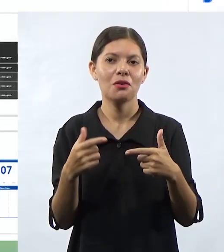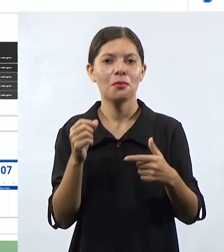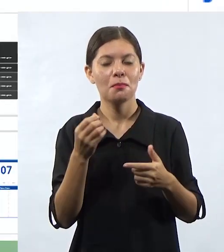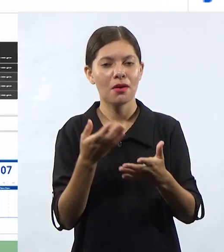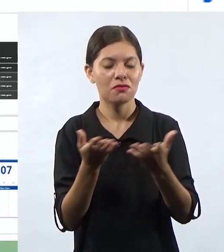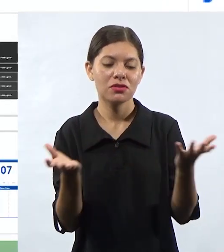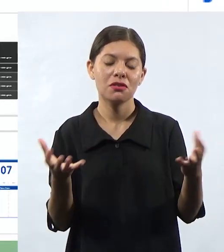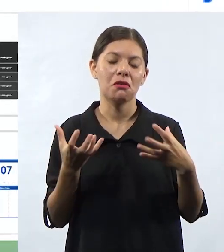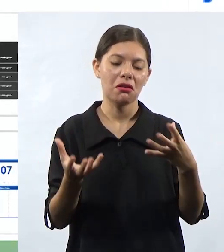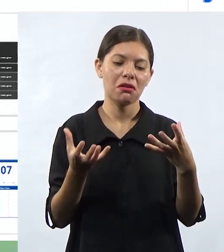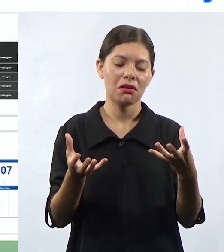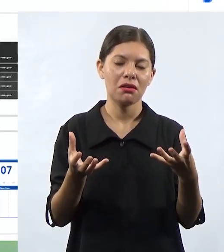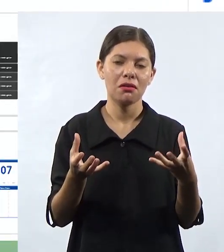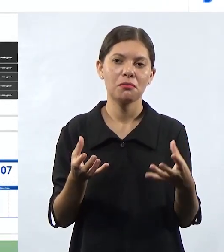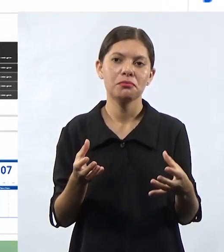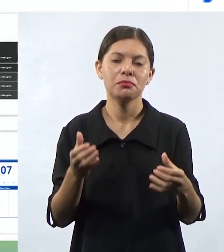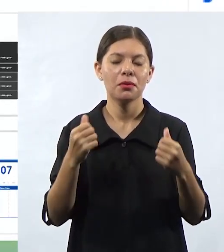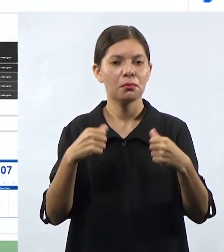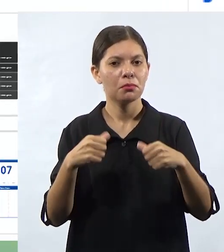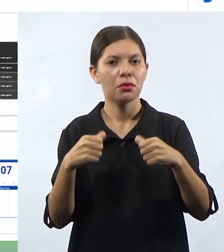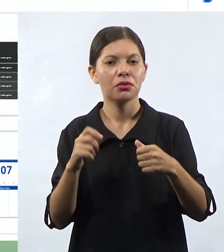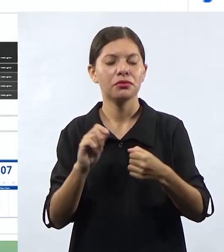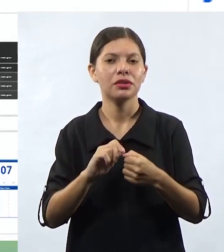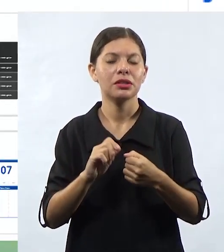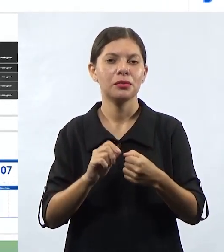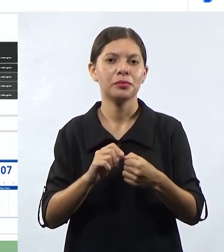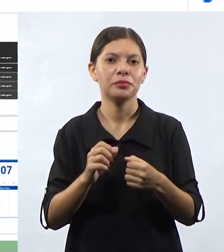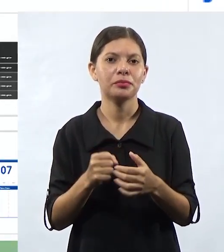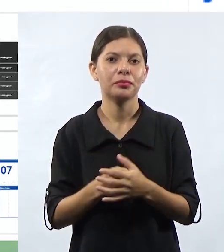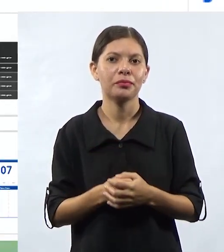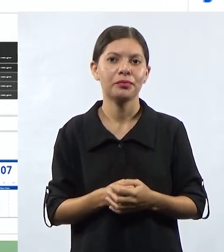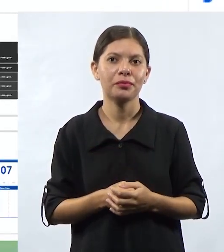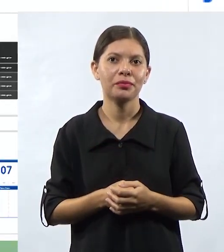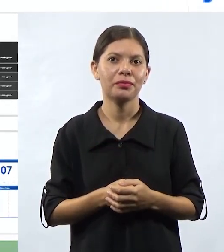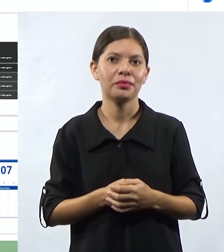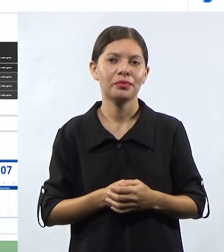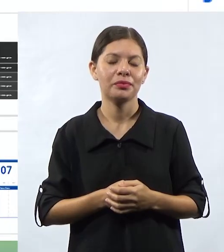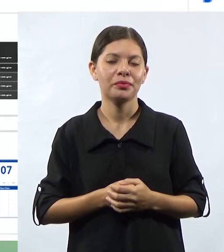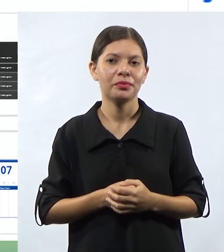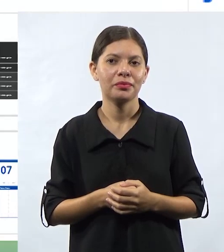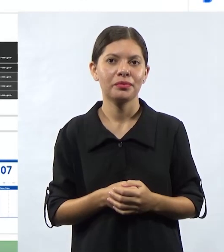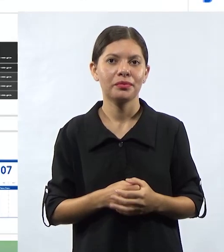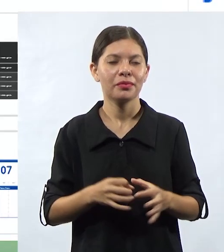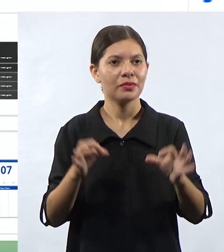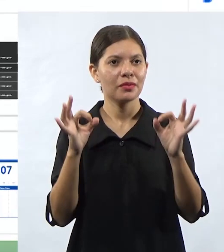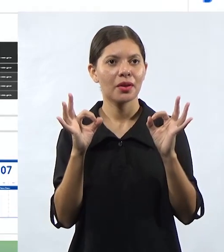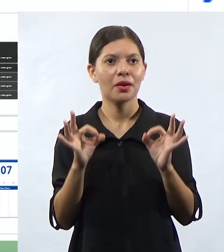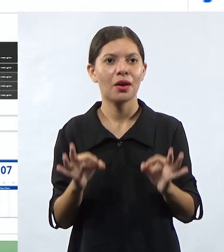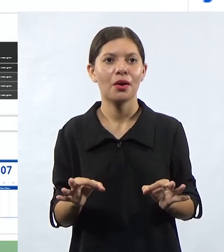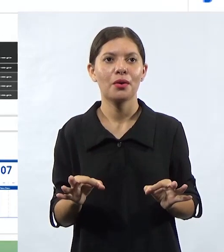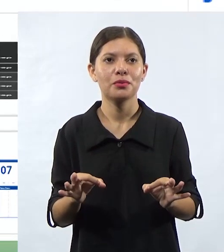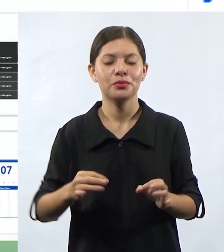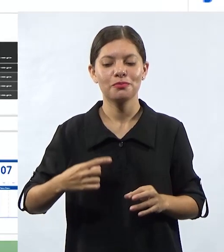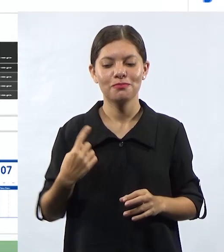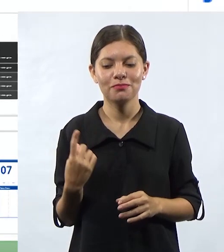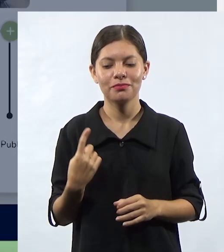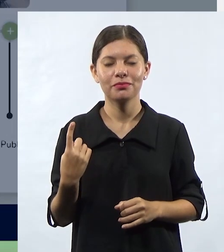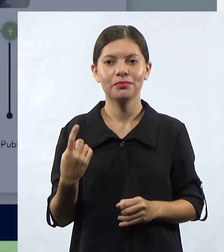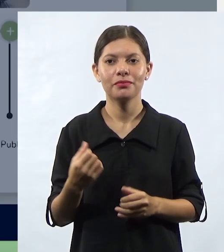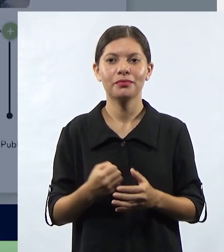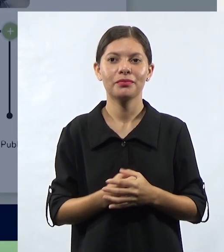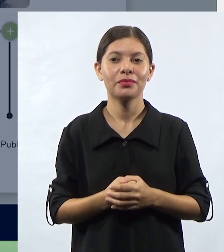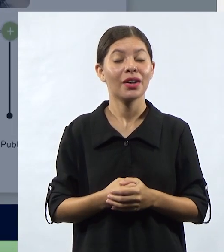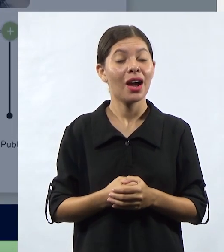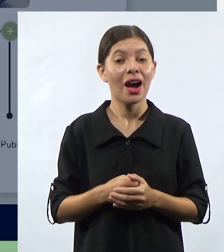essa disponibilidade de tempo, você também pode fazer. O que fica bem personalizado, né? Fica algo único. Tem